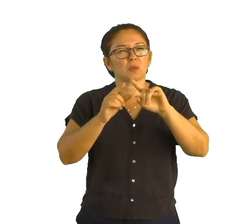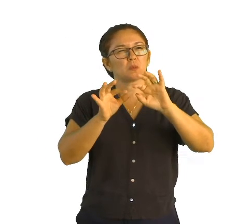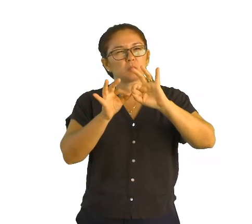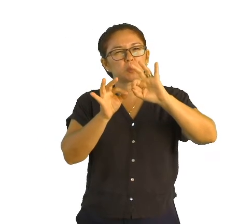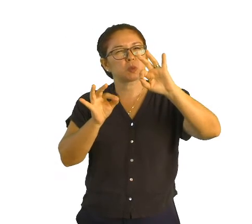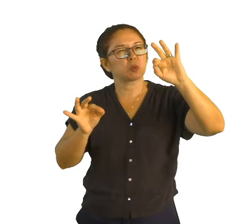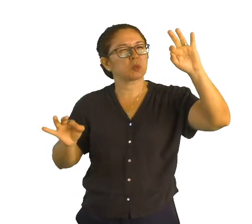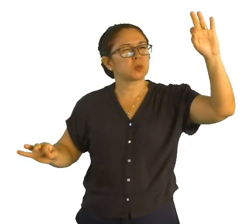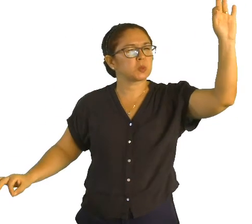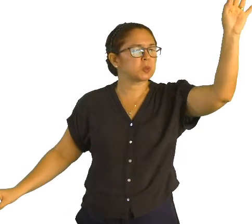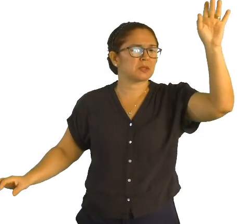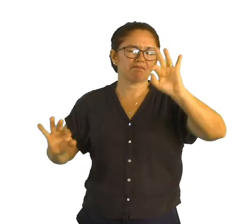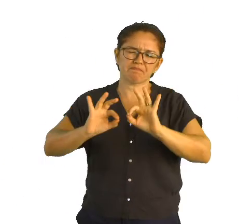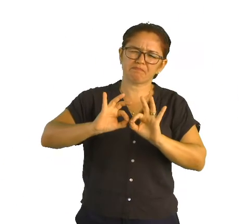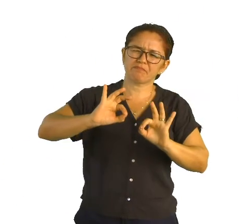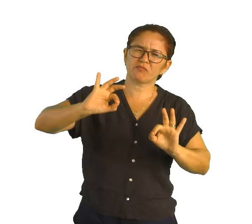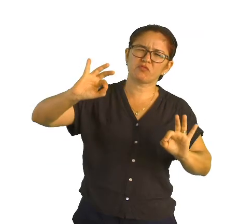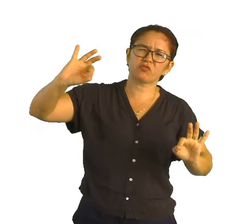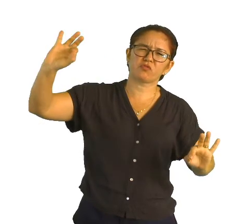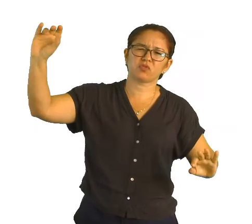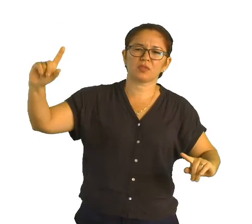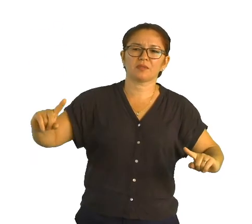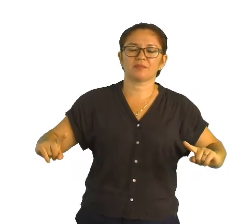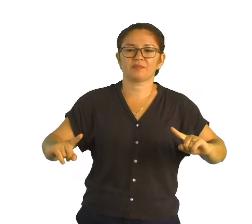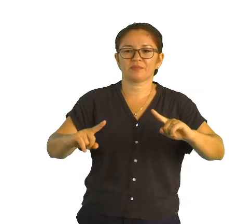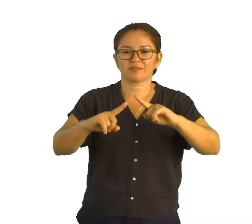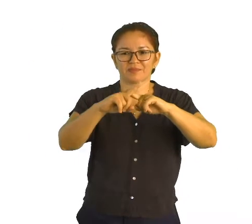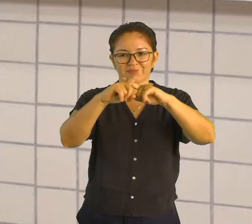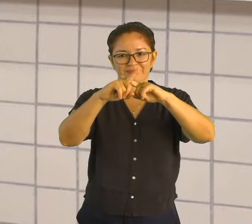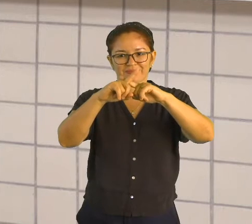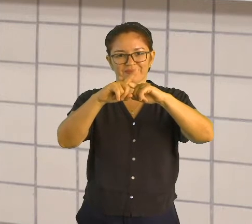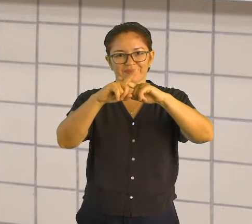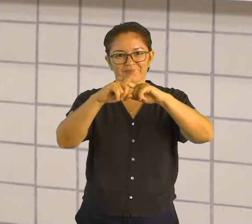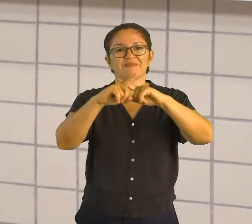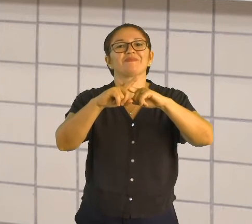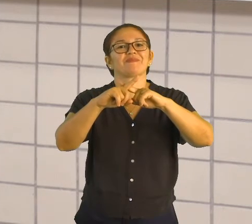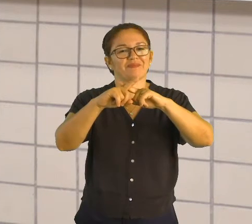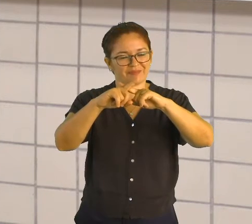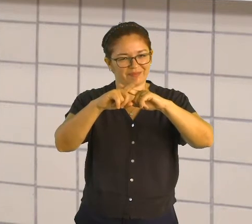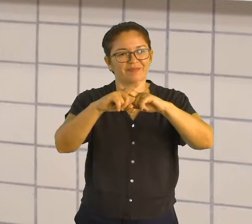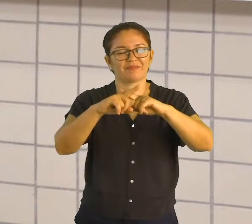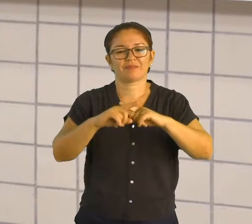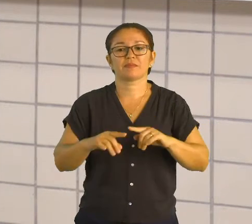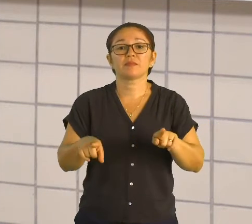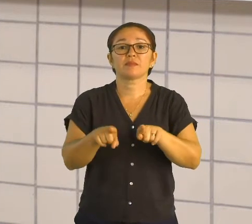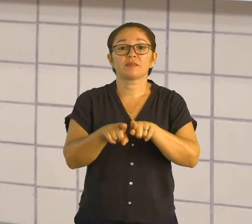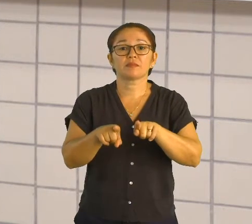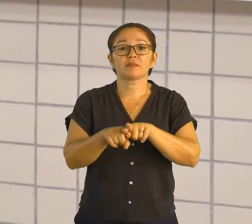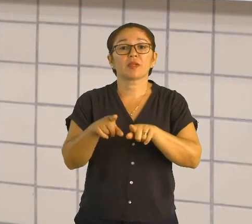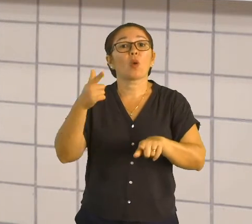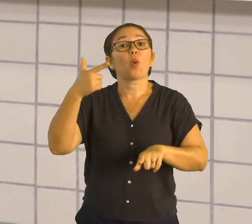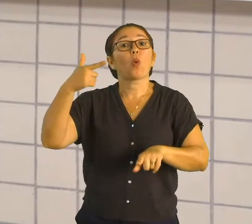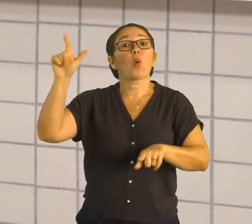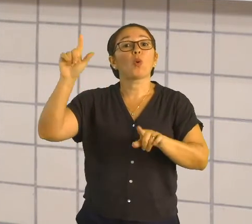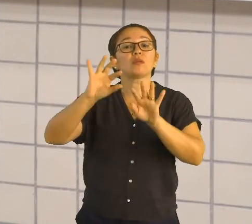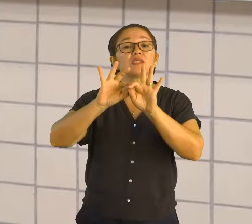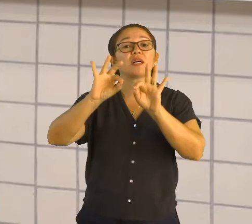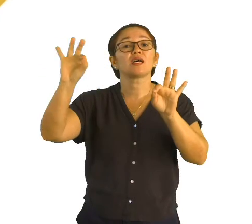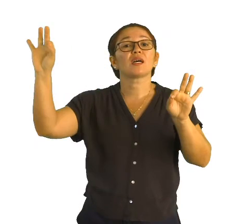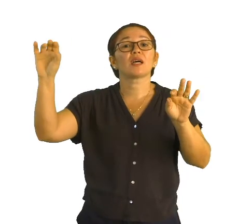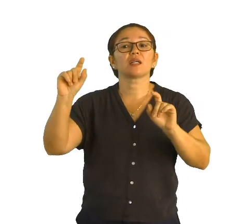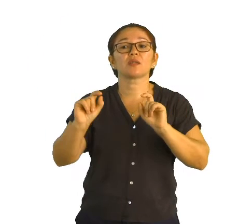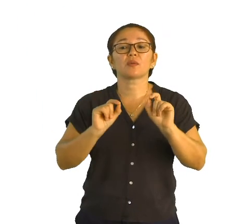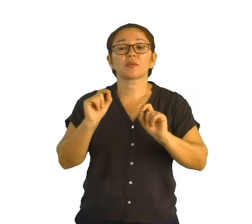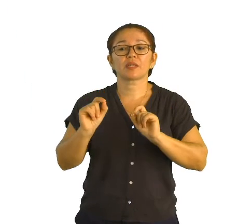retas concorrentes e retas secantes. E nós temos também outro tipo de retas, as